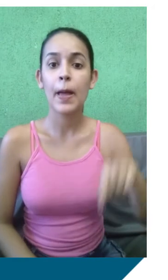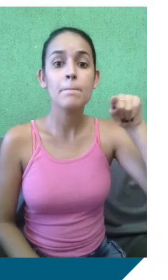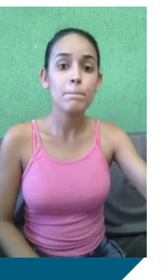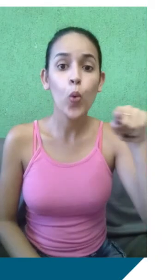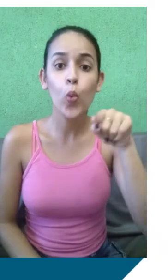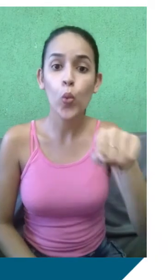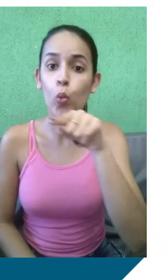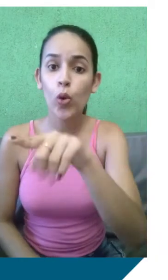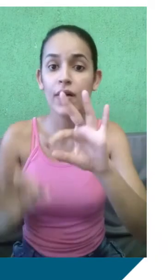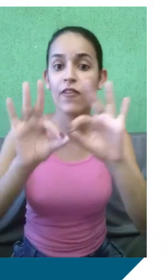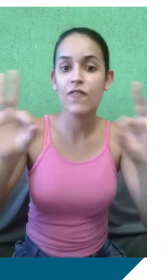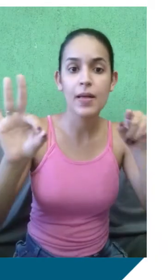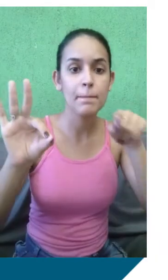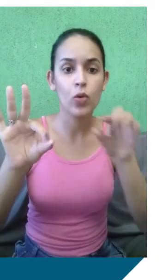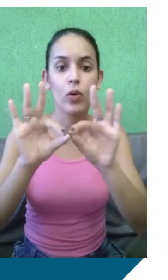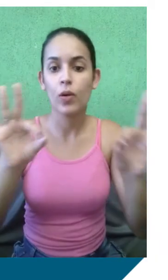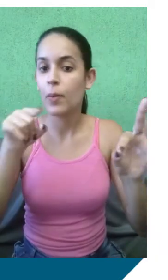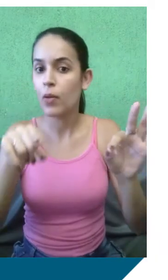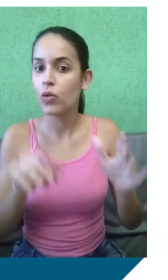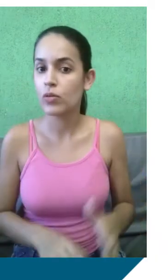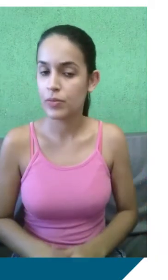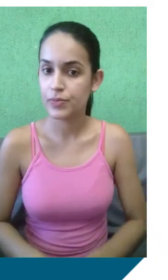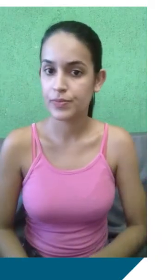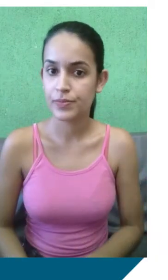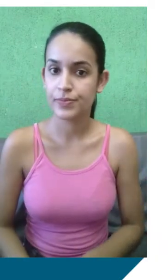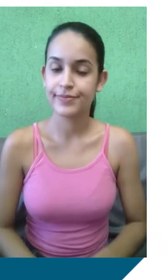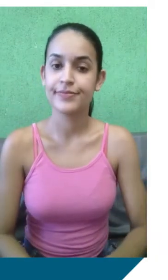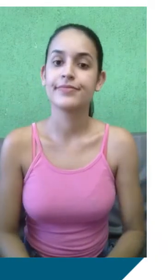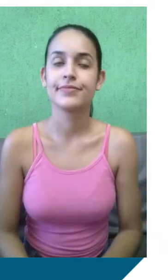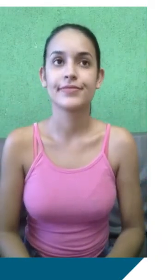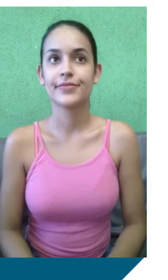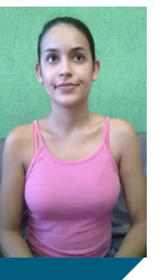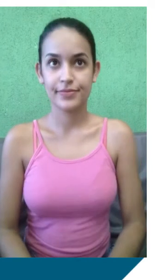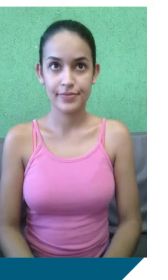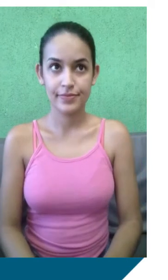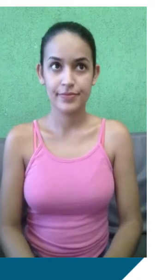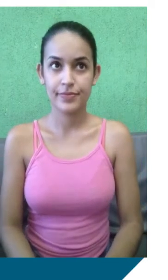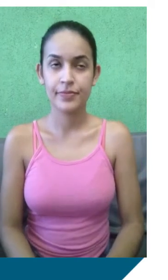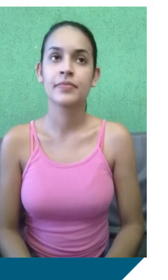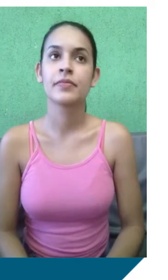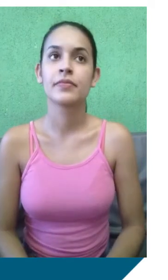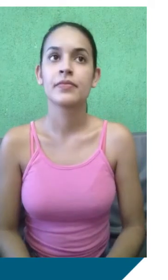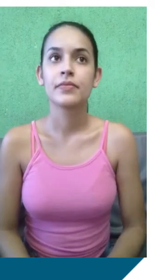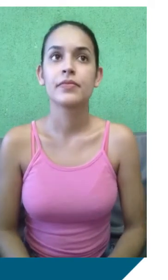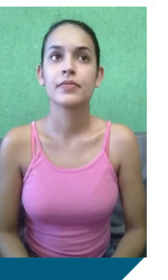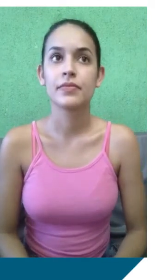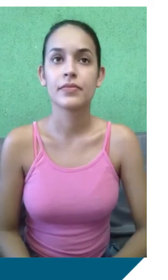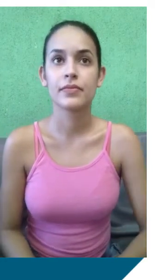a publicidade é uma ferramenta de comunicação que visa convencer o público a consumir um produto, serviço ou